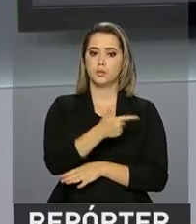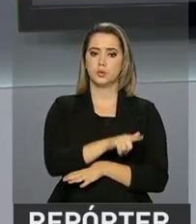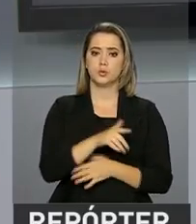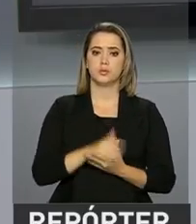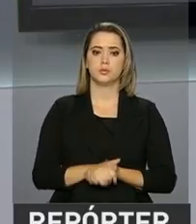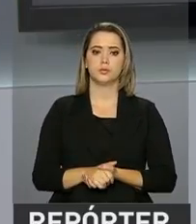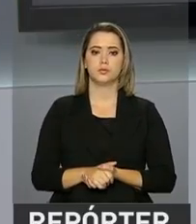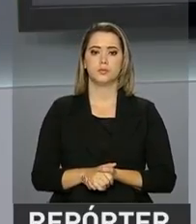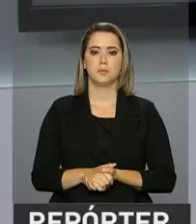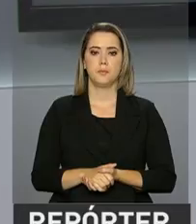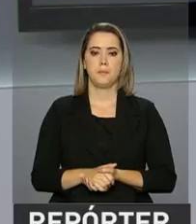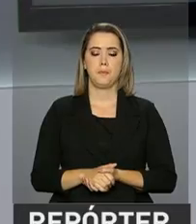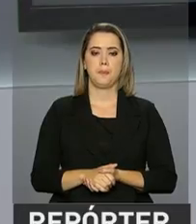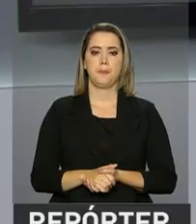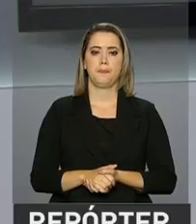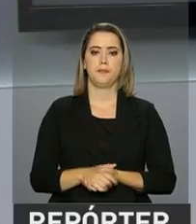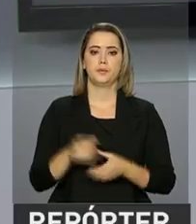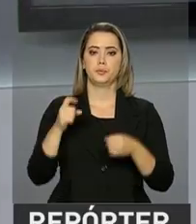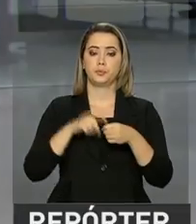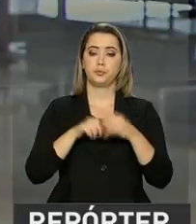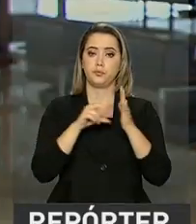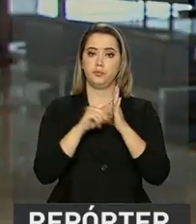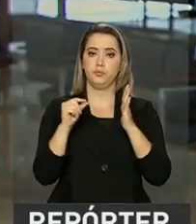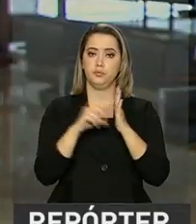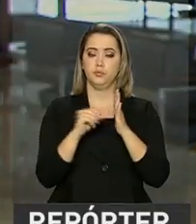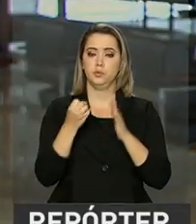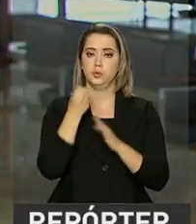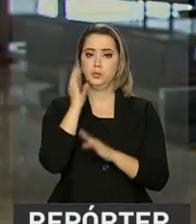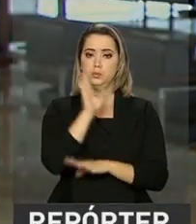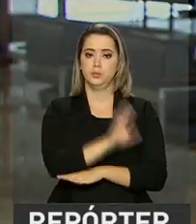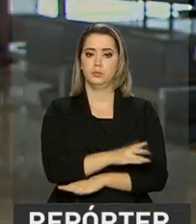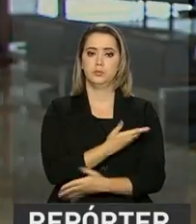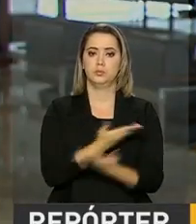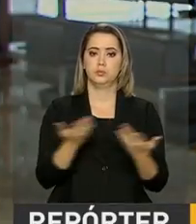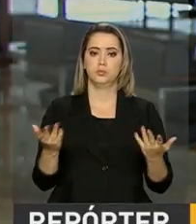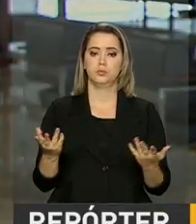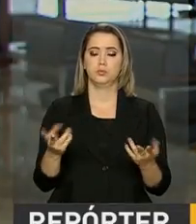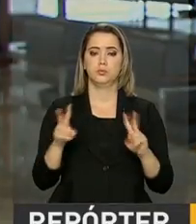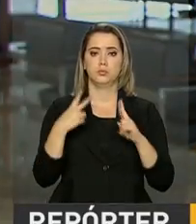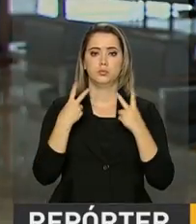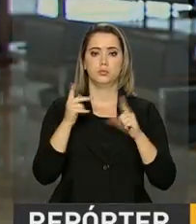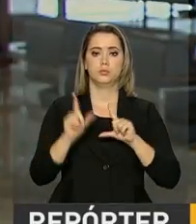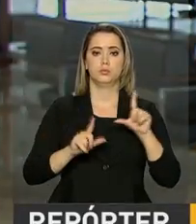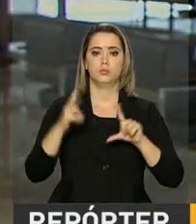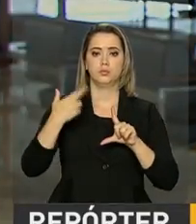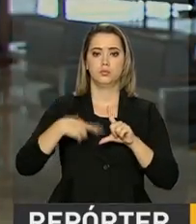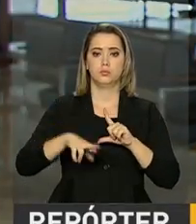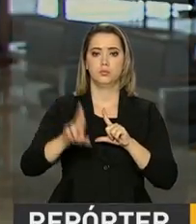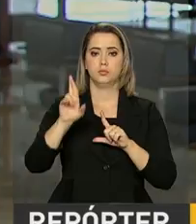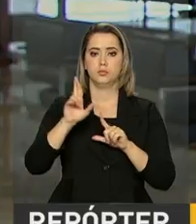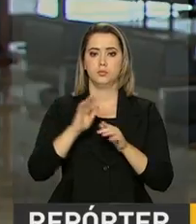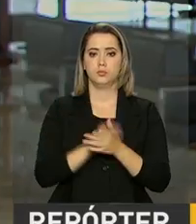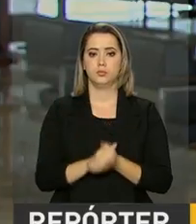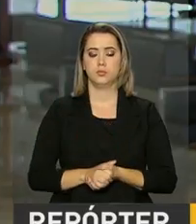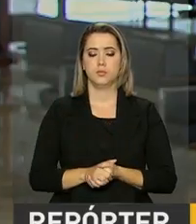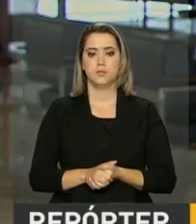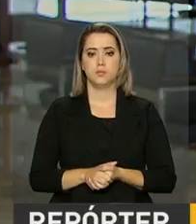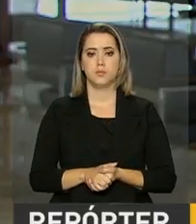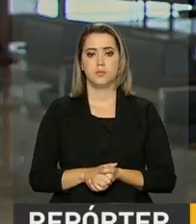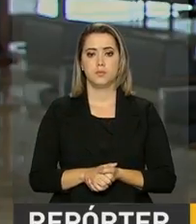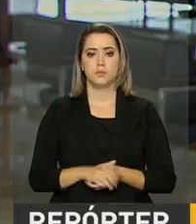uma vez voltamos aqui do palácio do planalto boa tarde roberto batalha todos os que nos assistem na tv nbr